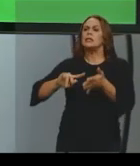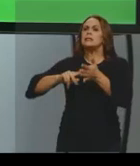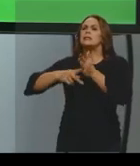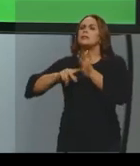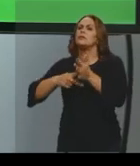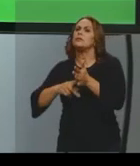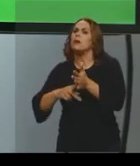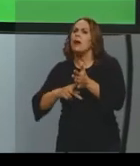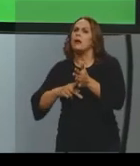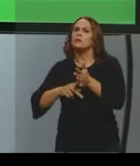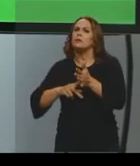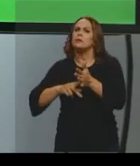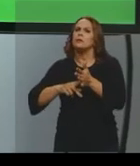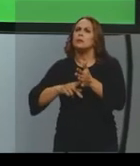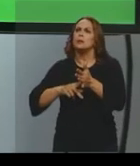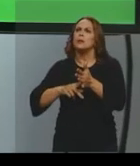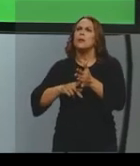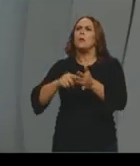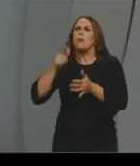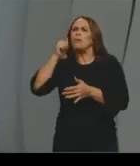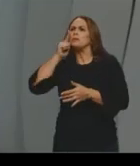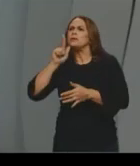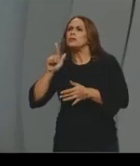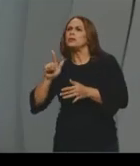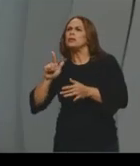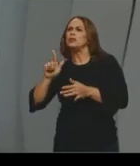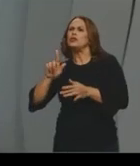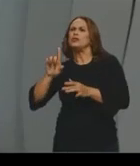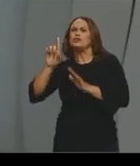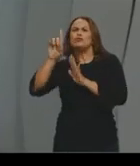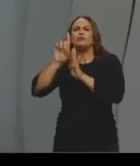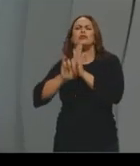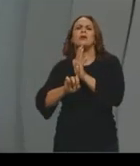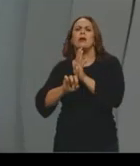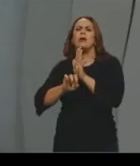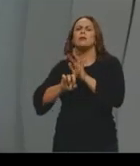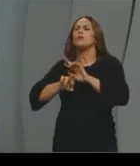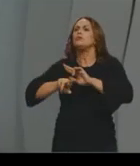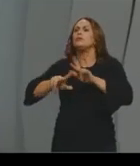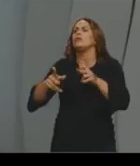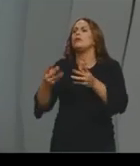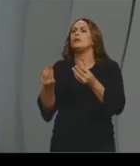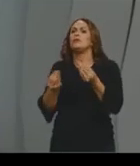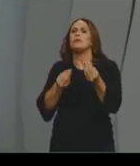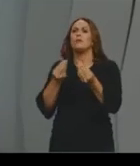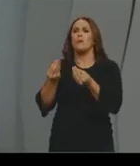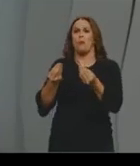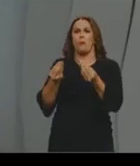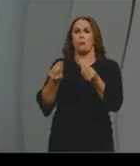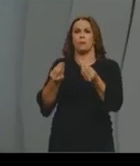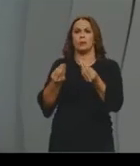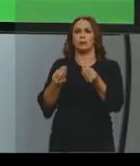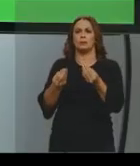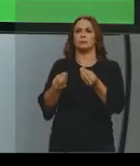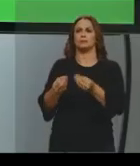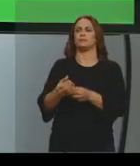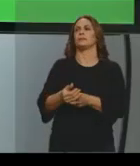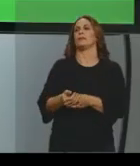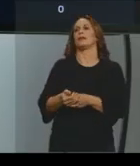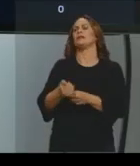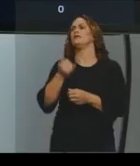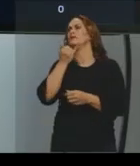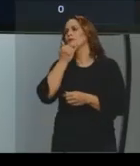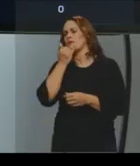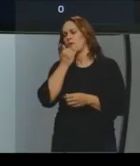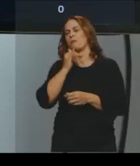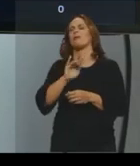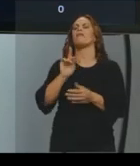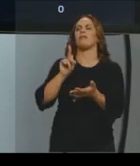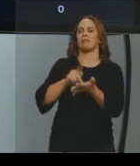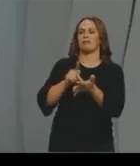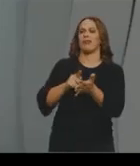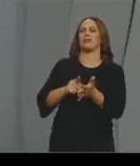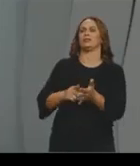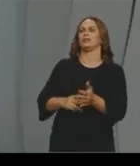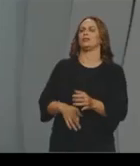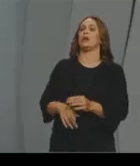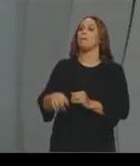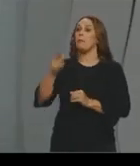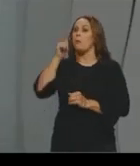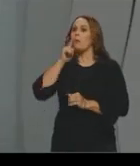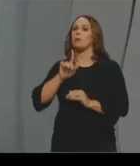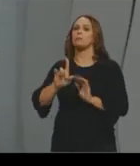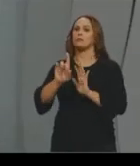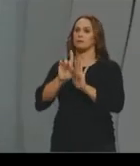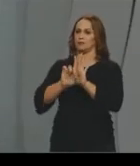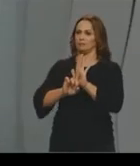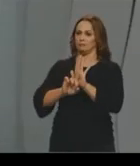de direitos, professora Viviane? Na verdade, a importância dos sindicatos, né? Desculpa, isso. Na conquista dos direitos. A